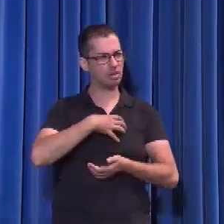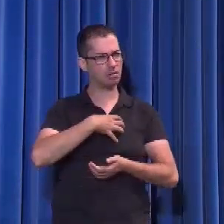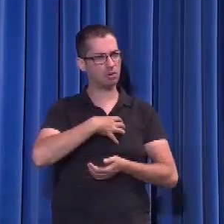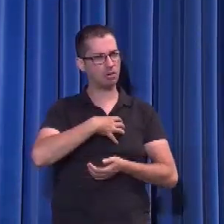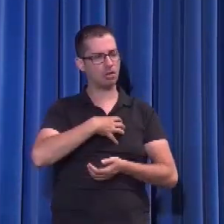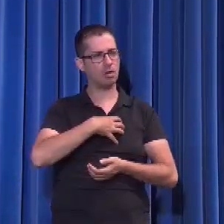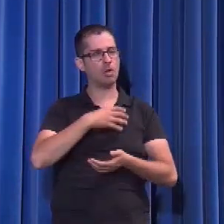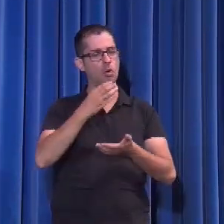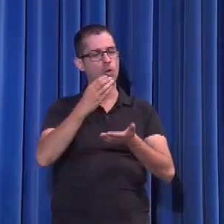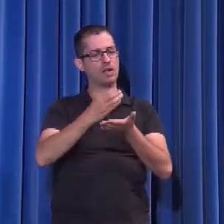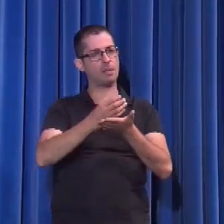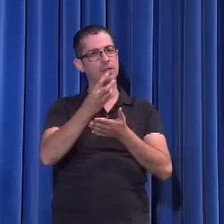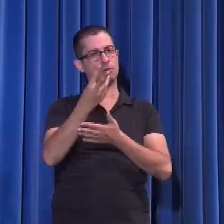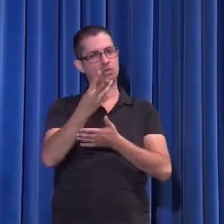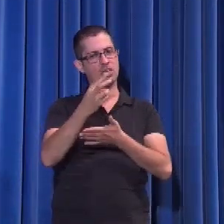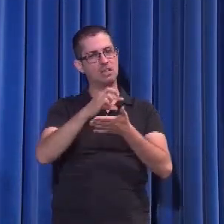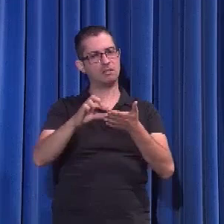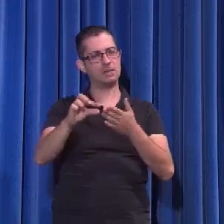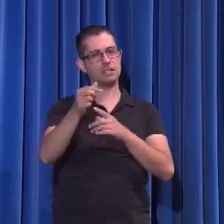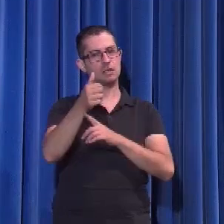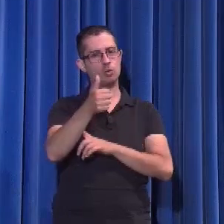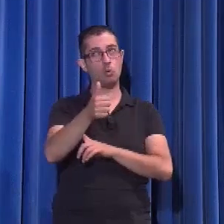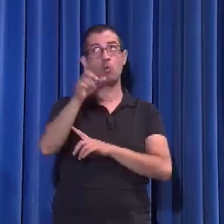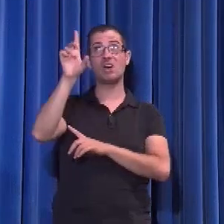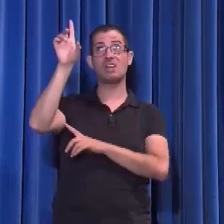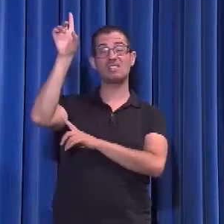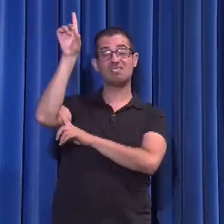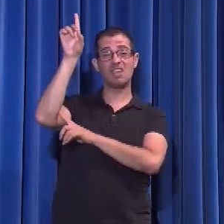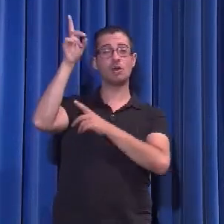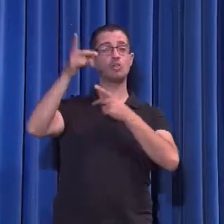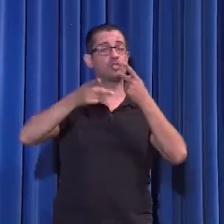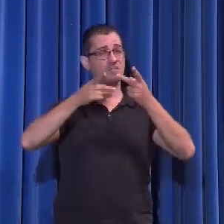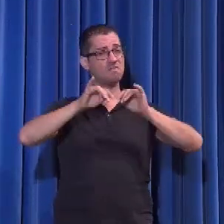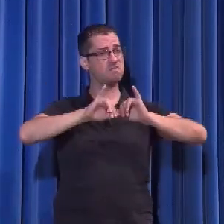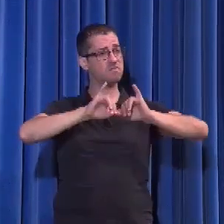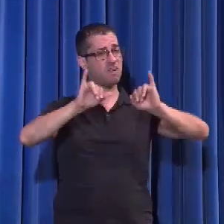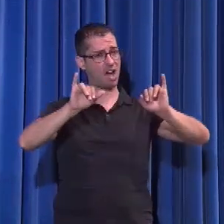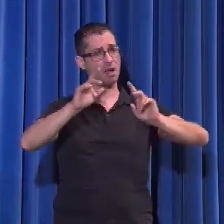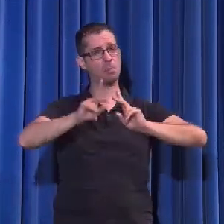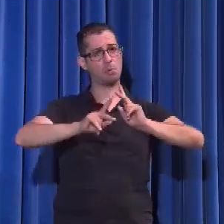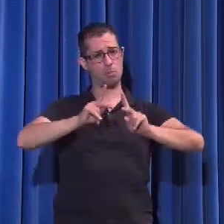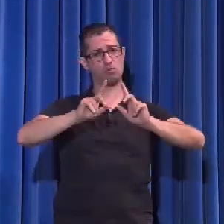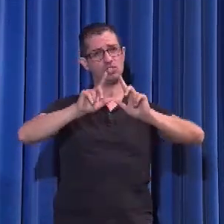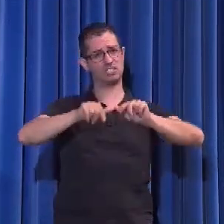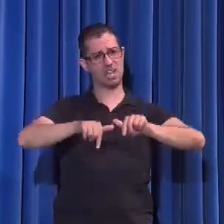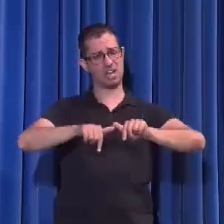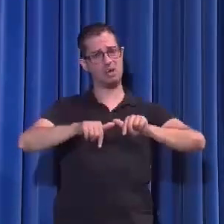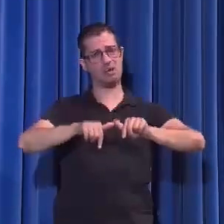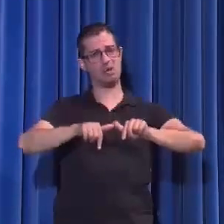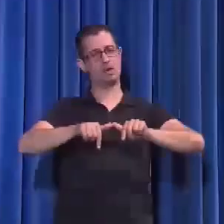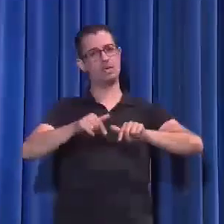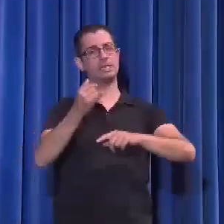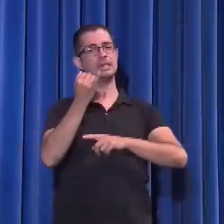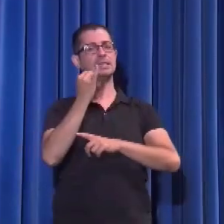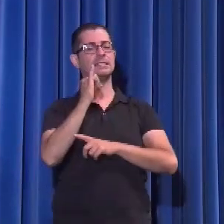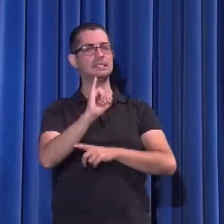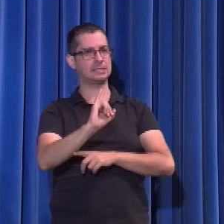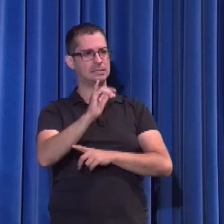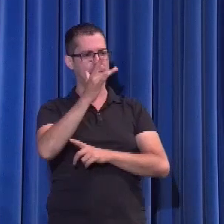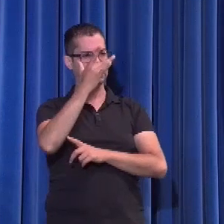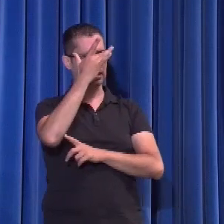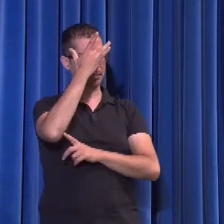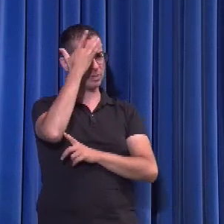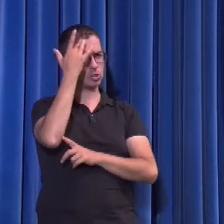no capítulo 3, versículo 1, Deus está dizendo para o povo de Israel, através do profeta Jeremias: se um homem repudiar sua